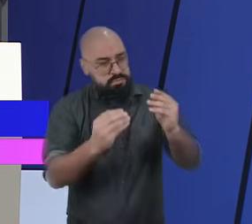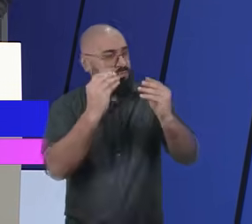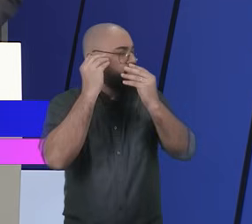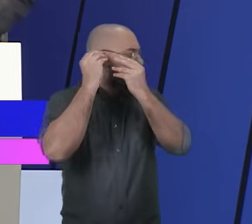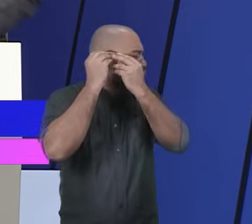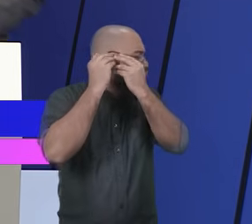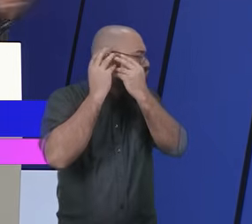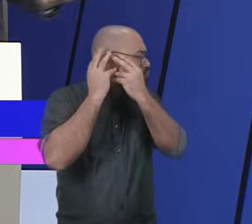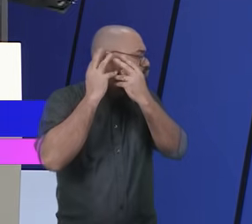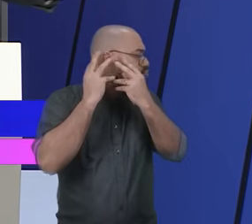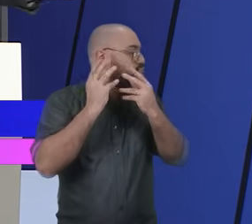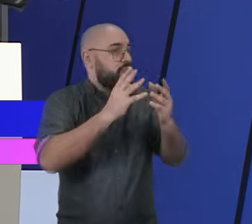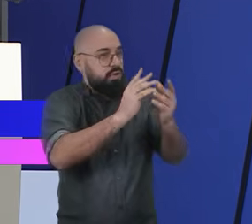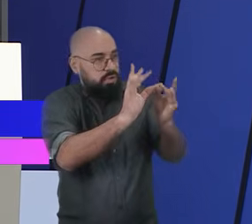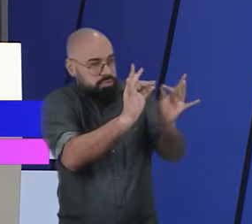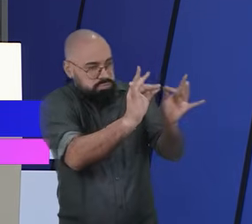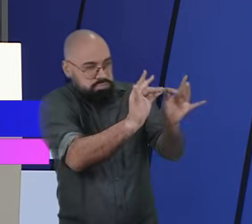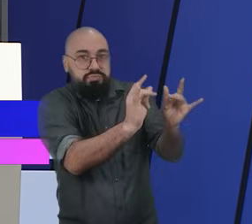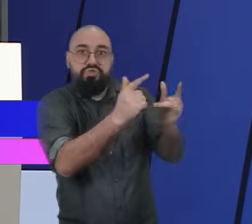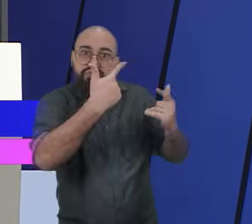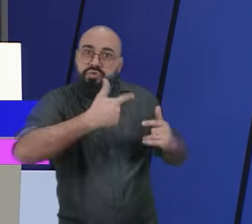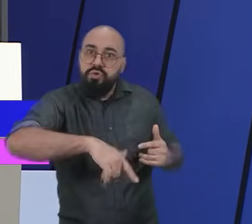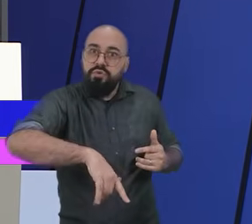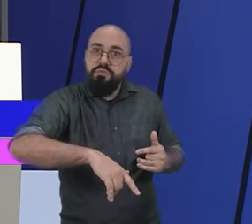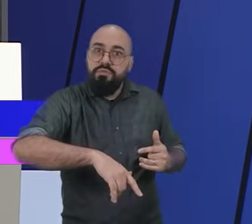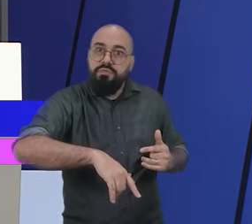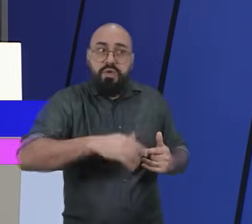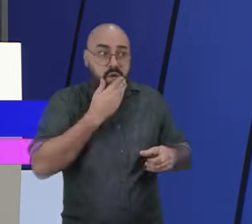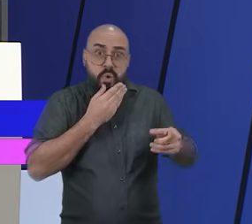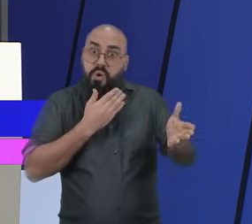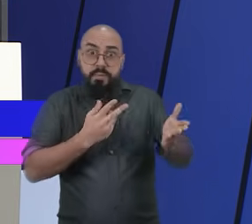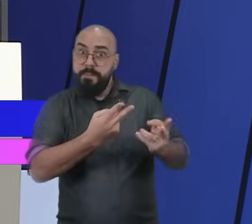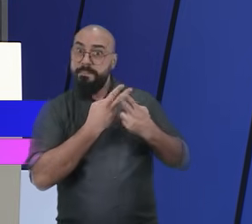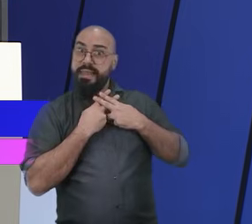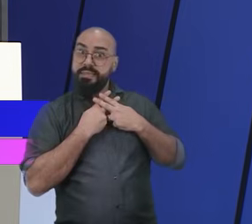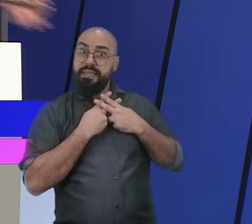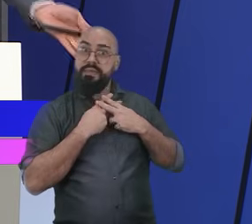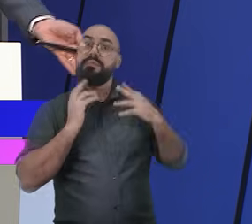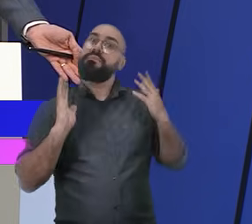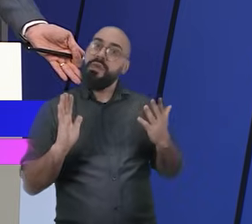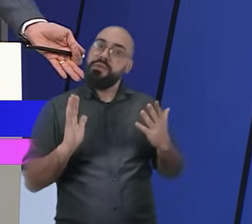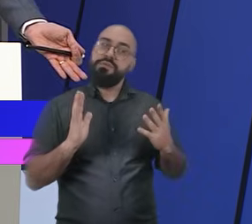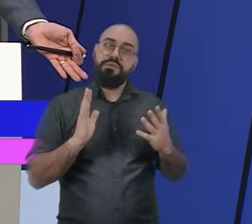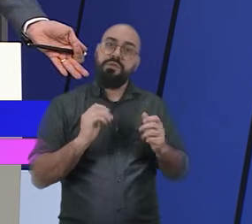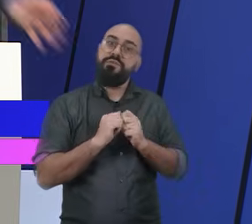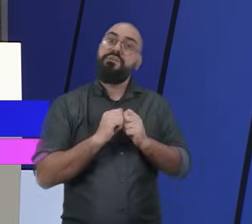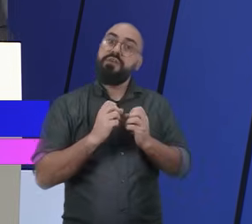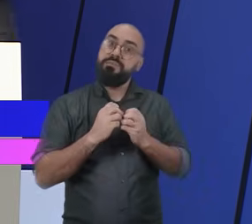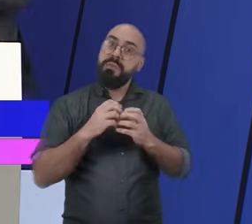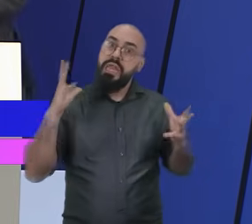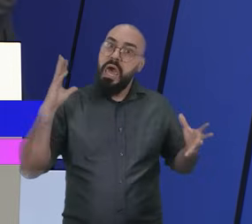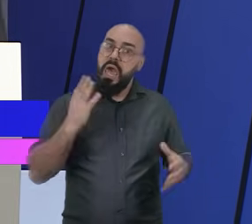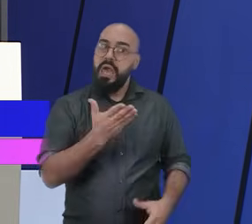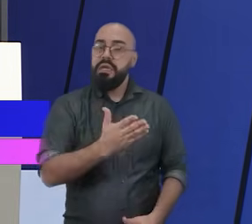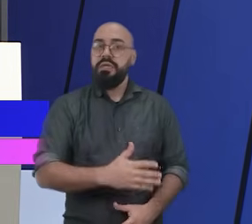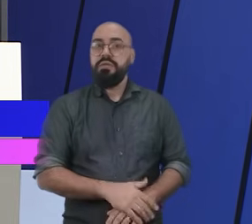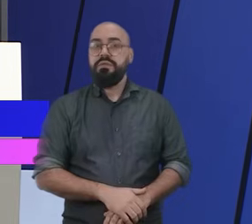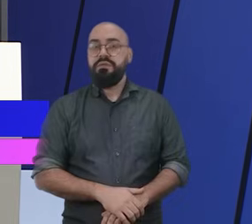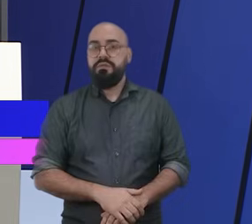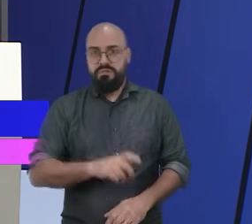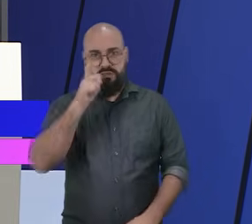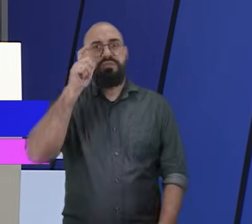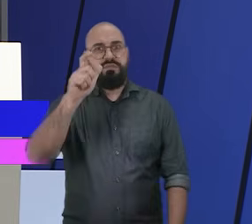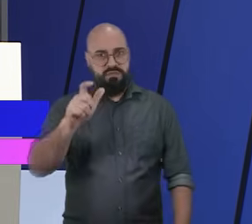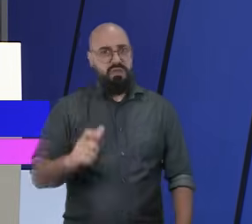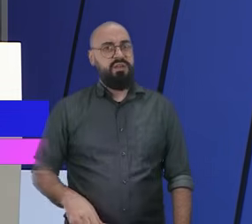lugar. Alguém que estava lá para prender Jesus, e mesmo assim, ele faz um milagre? Olha que coisa interessante. Mas vamos